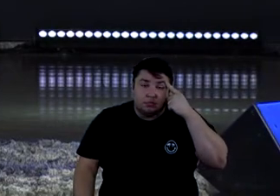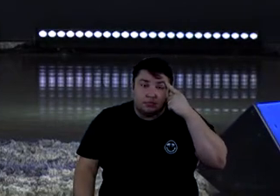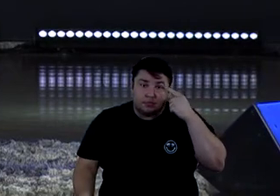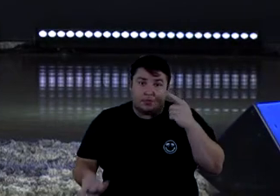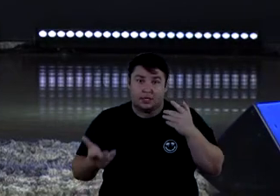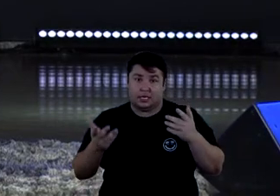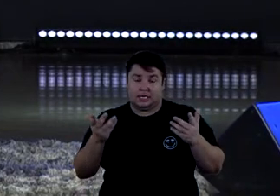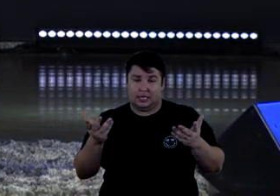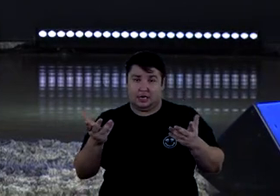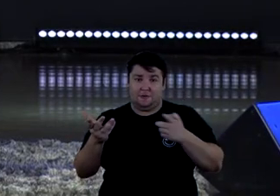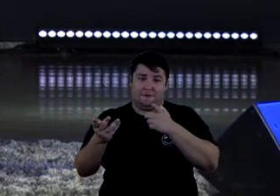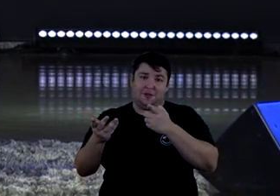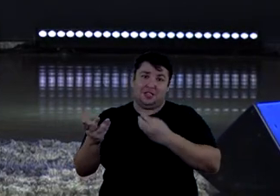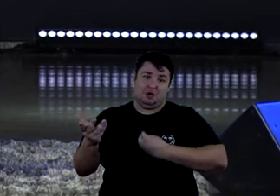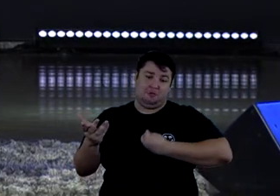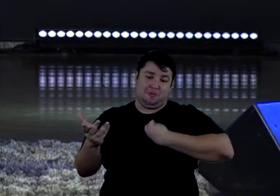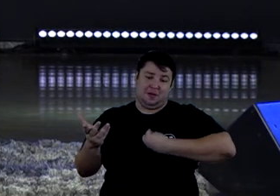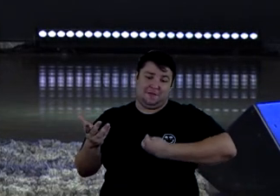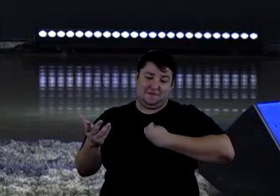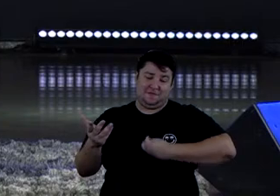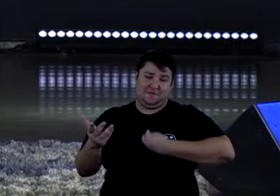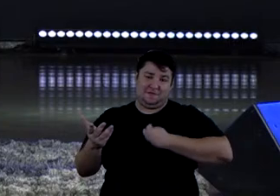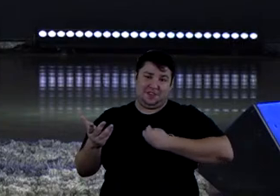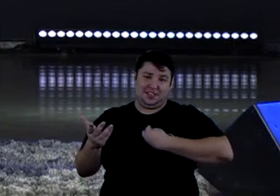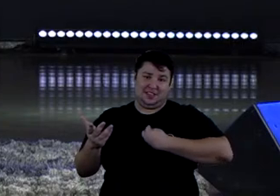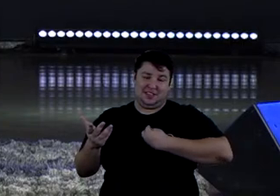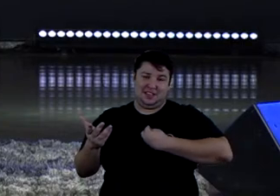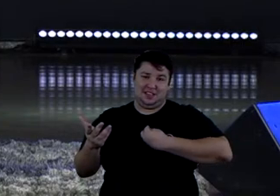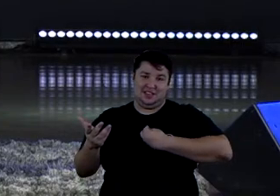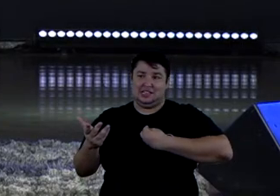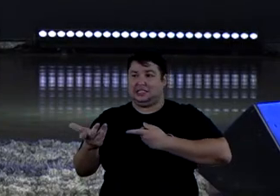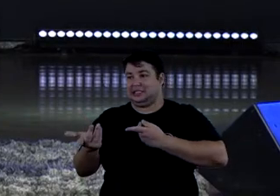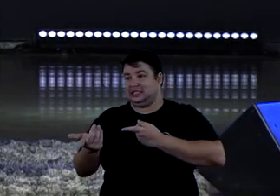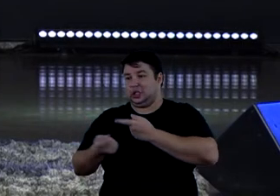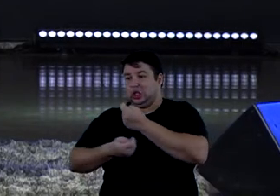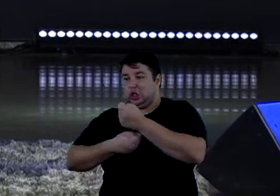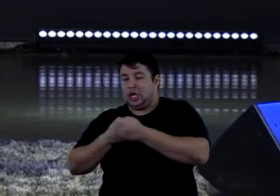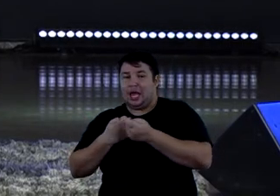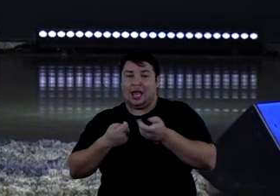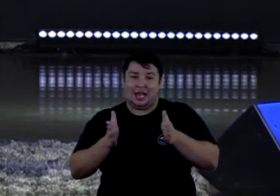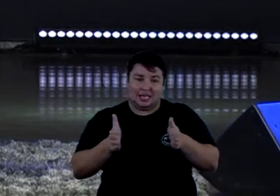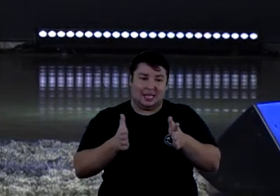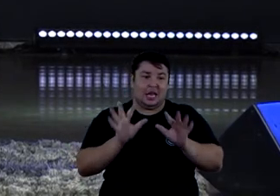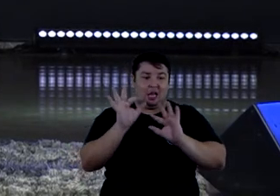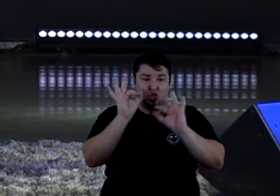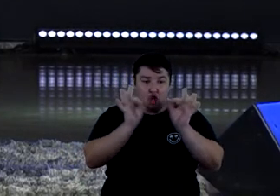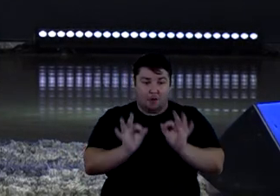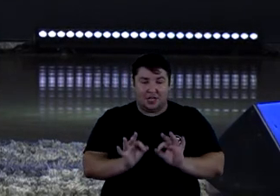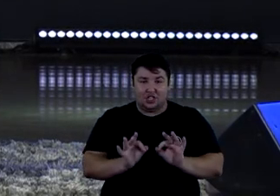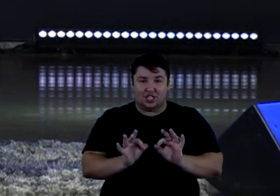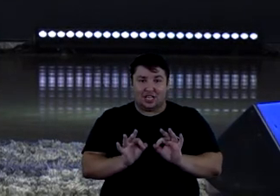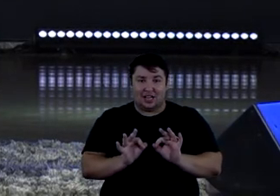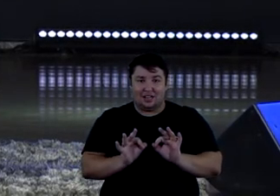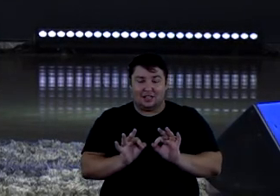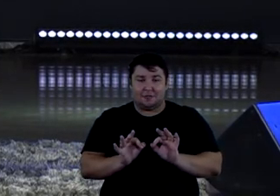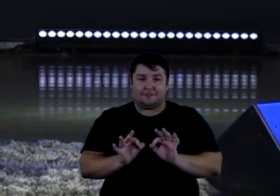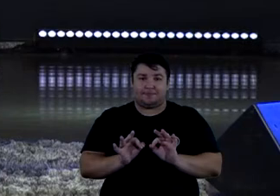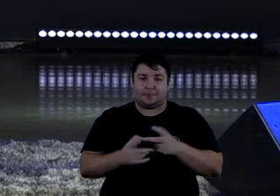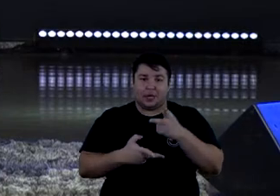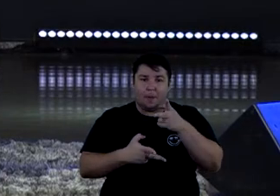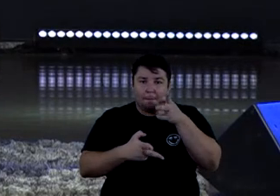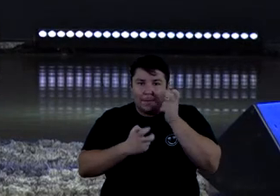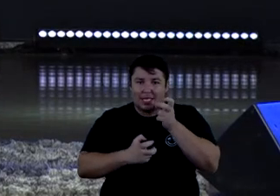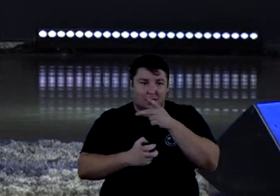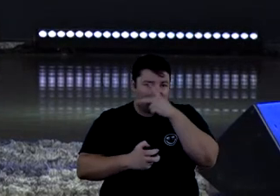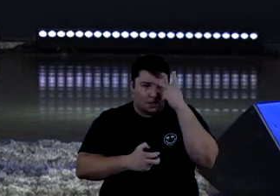Então você se contenta em viver uma vida domesticada. E eu vou te falar uma coisa, eu percebo